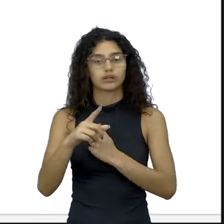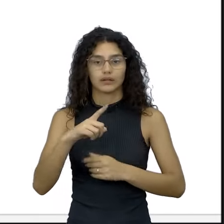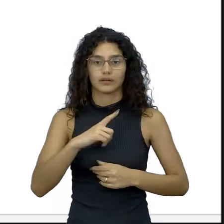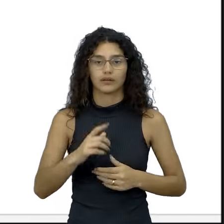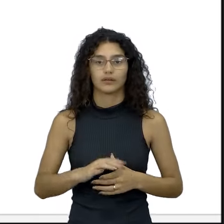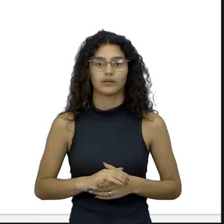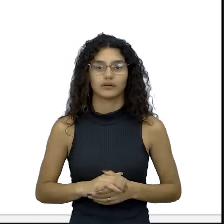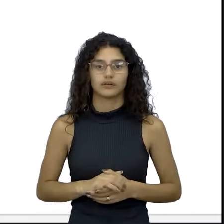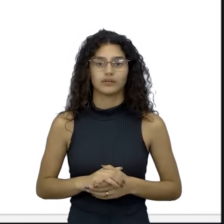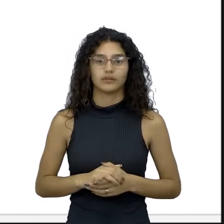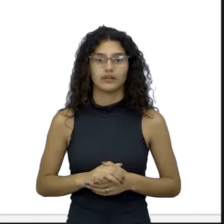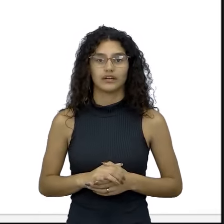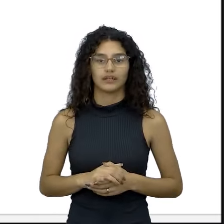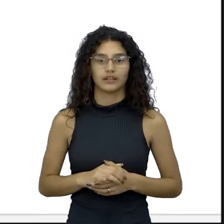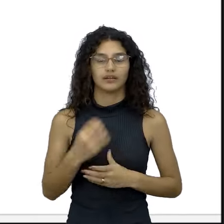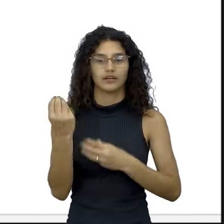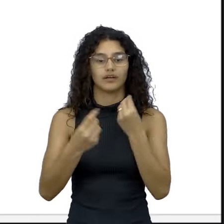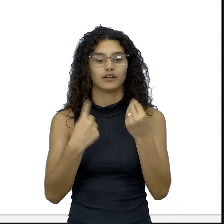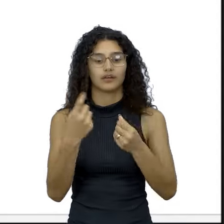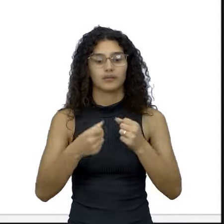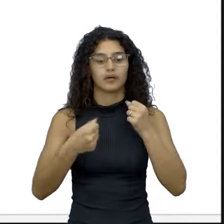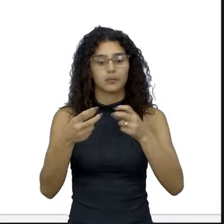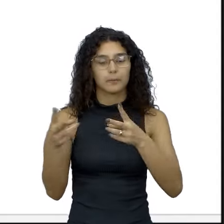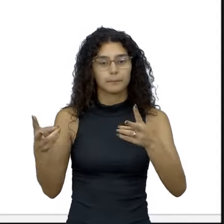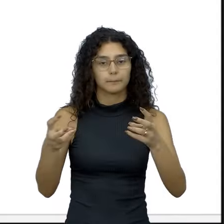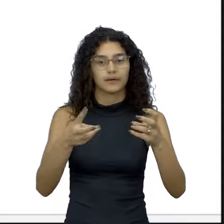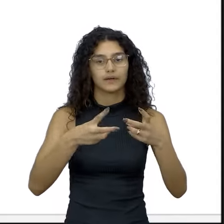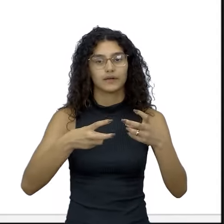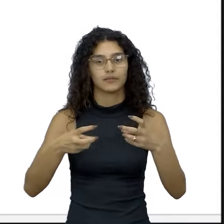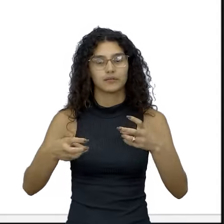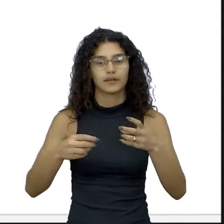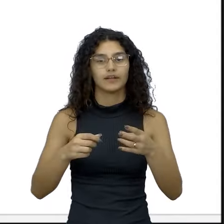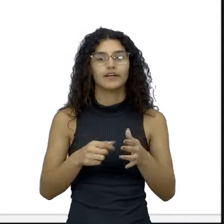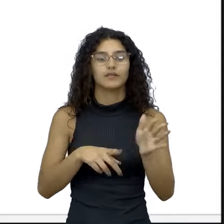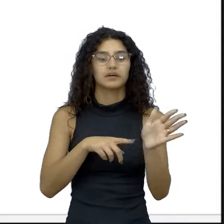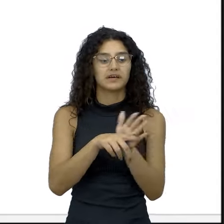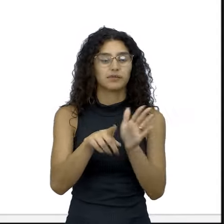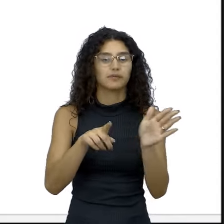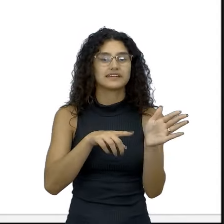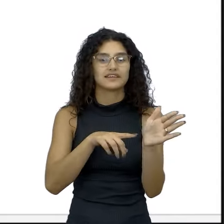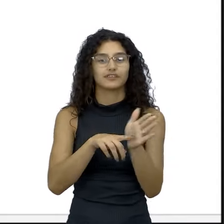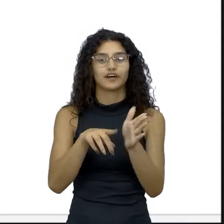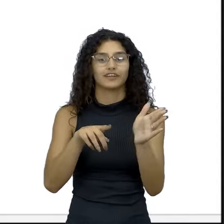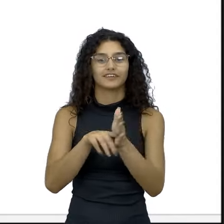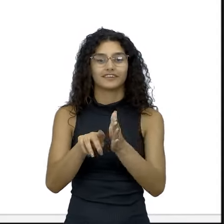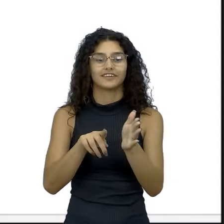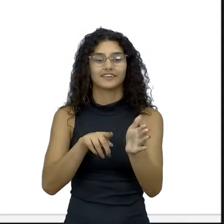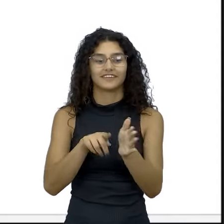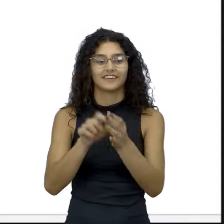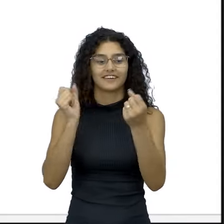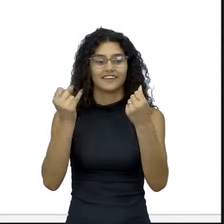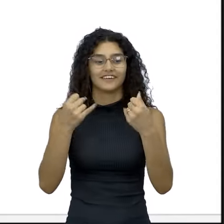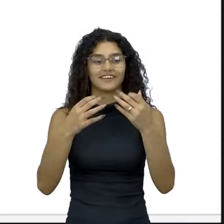eles. Como nós podemos notar, né, essas perguntas, elas dirigem a atenção dos